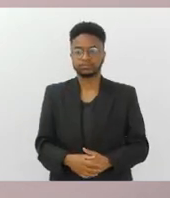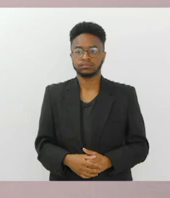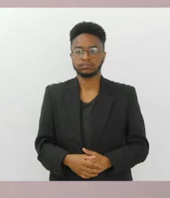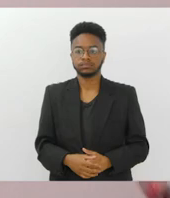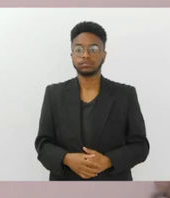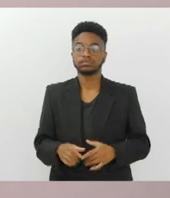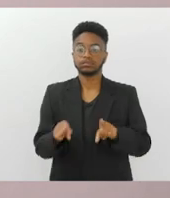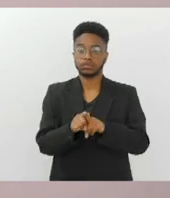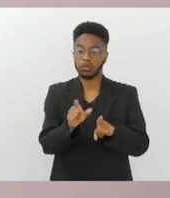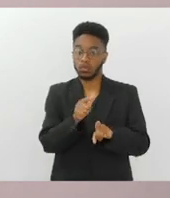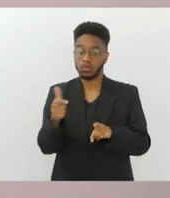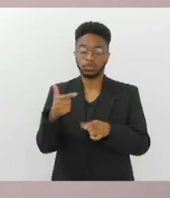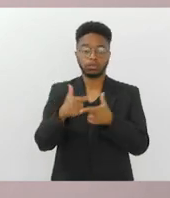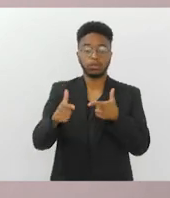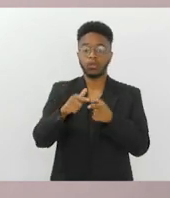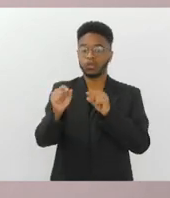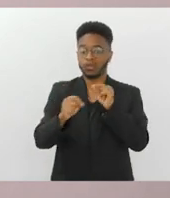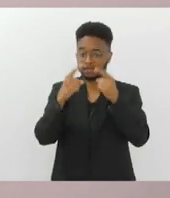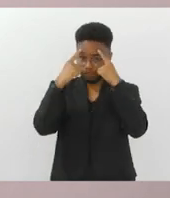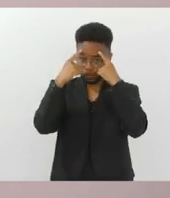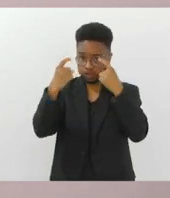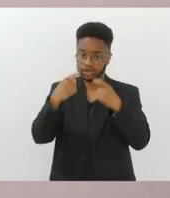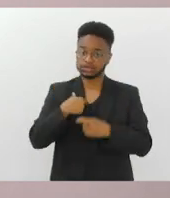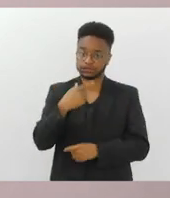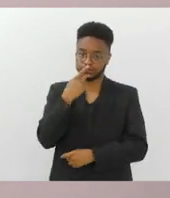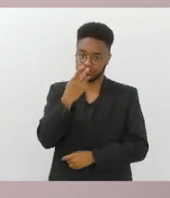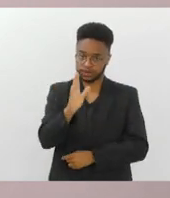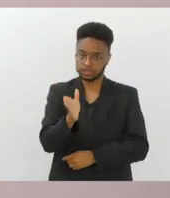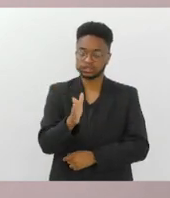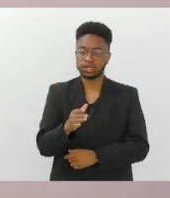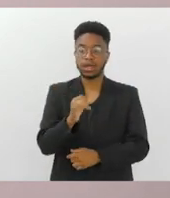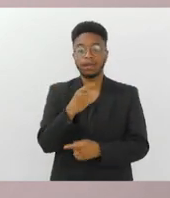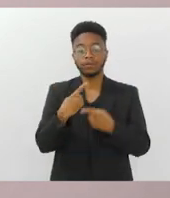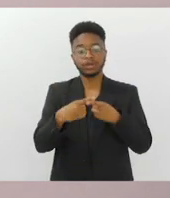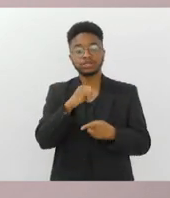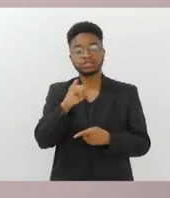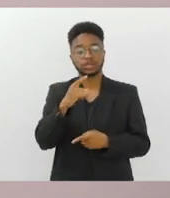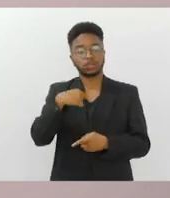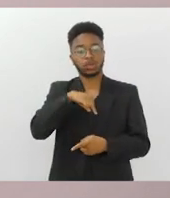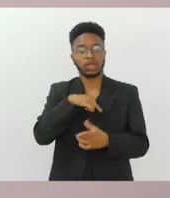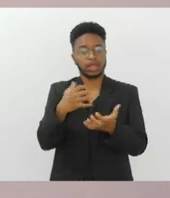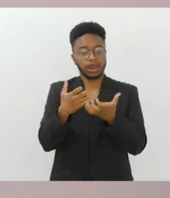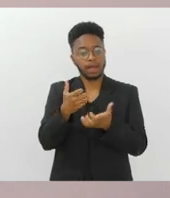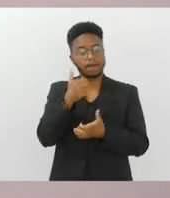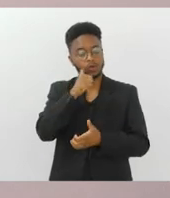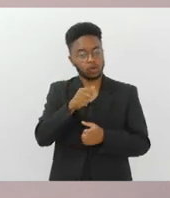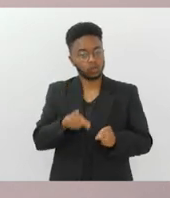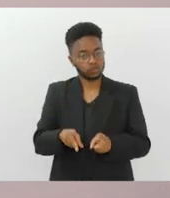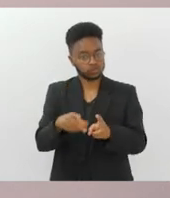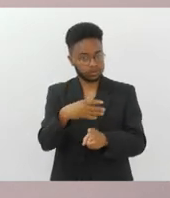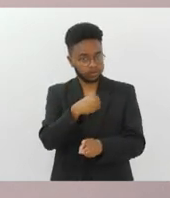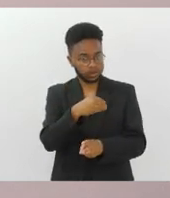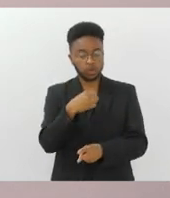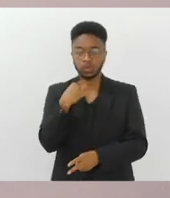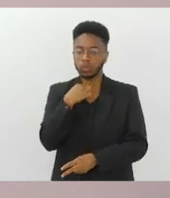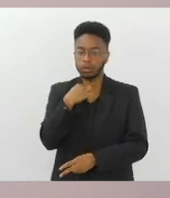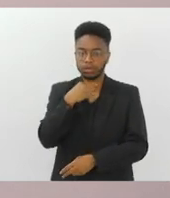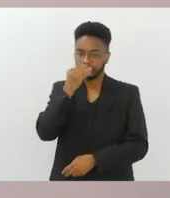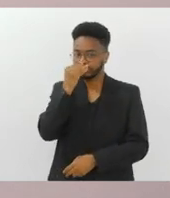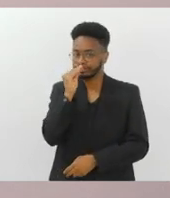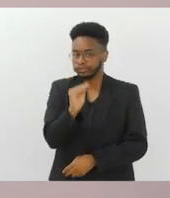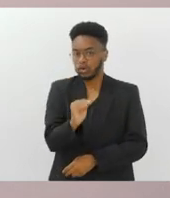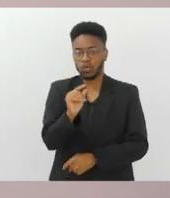Outro problema, a violência, que eu já falei. Se queremos que mulheres que amamentem, não podemos ignorar a